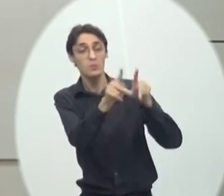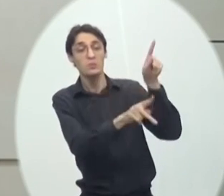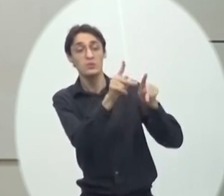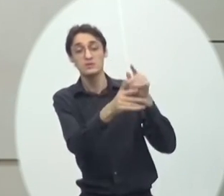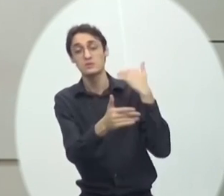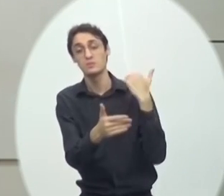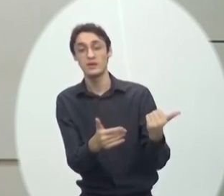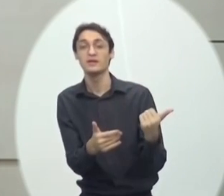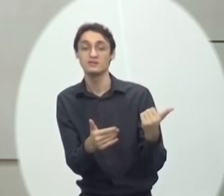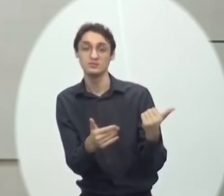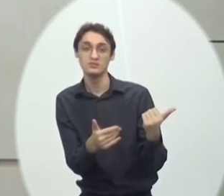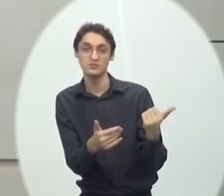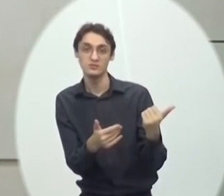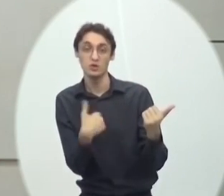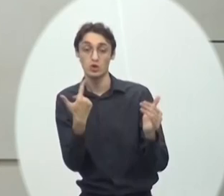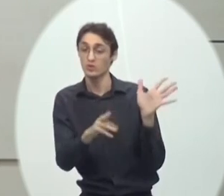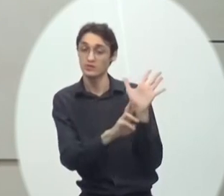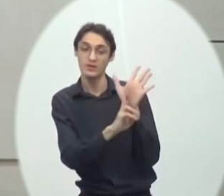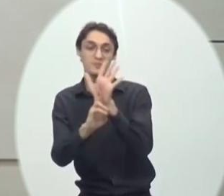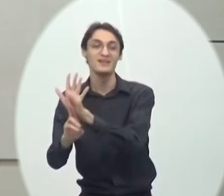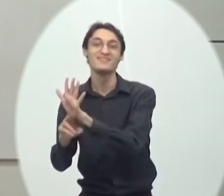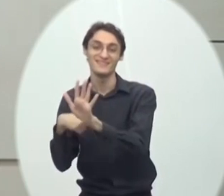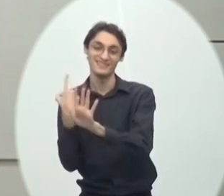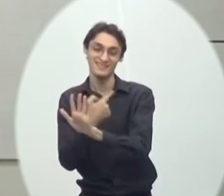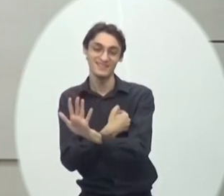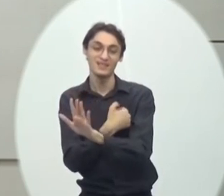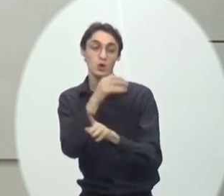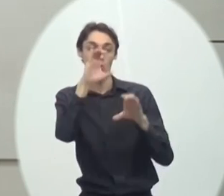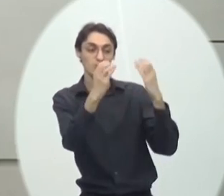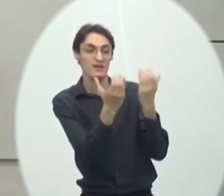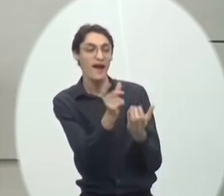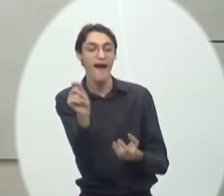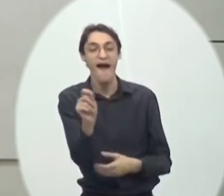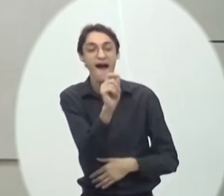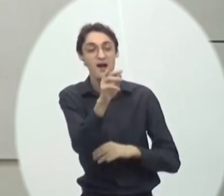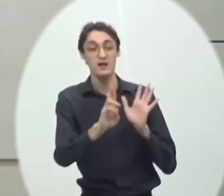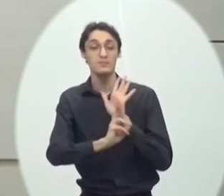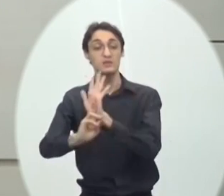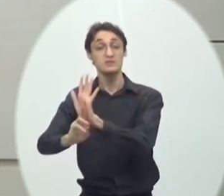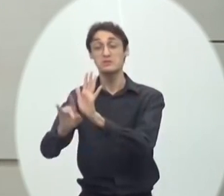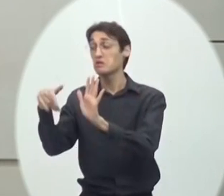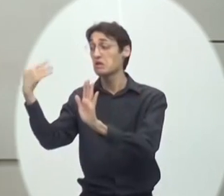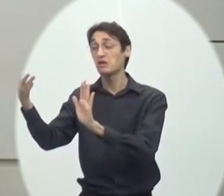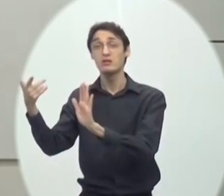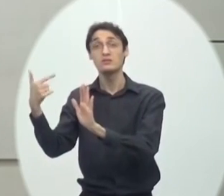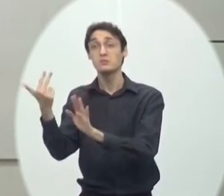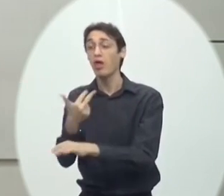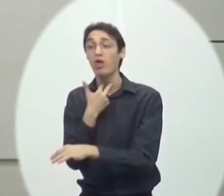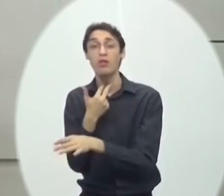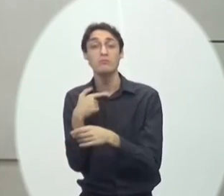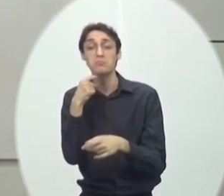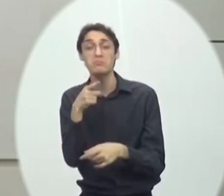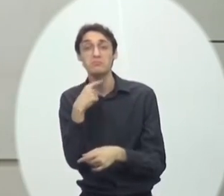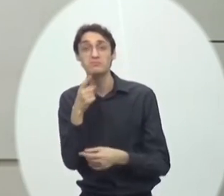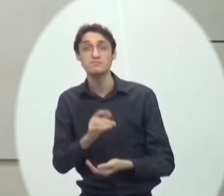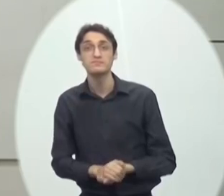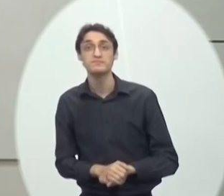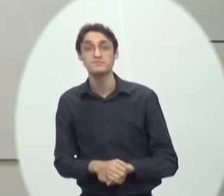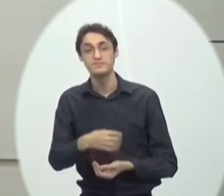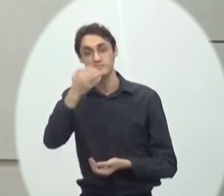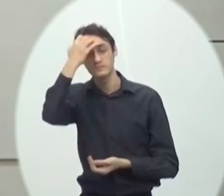para ser representante. Nós somos representantes das comunidades. E eles não atendem nós. Vão atender quem? O